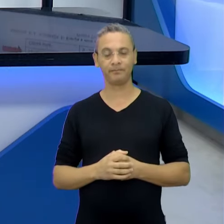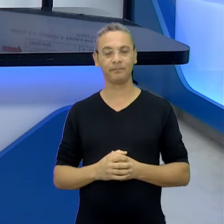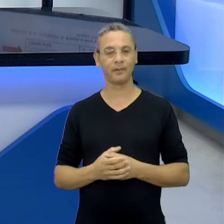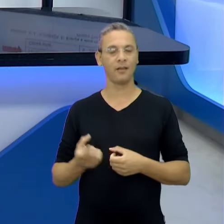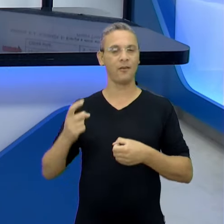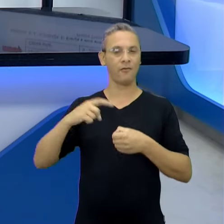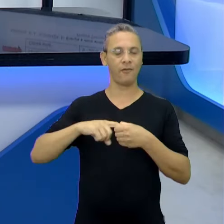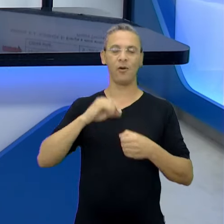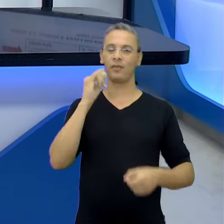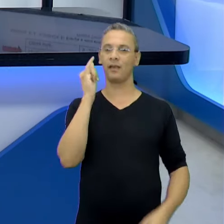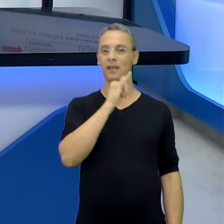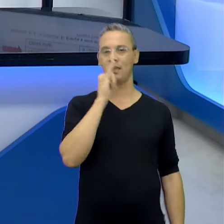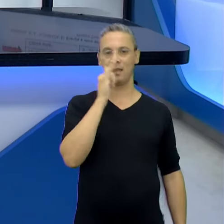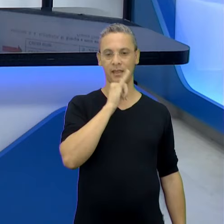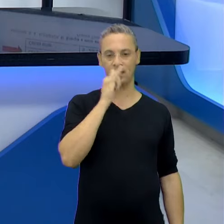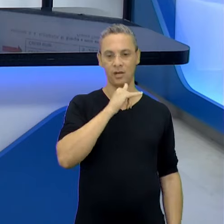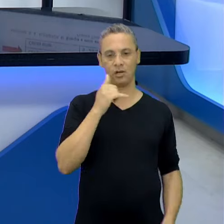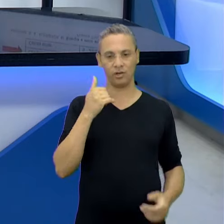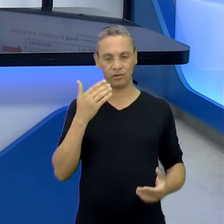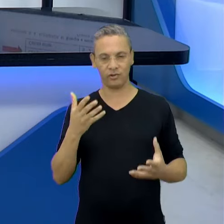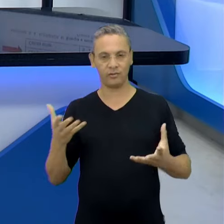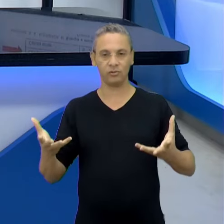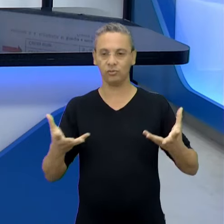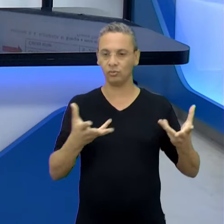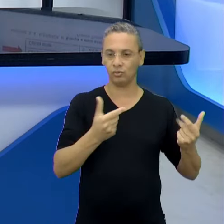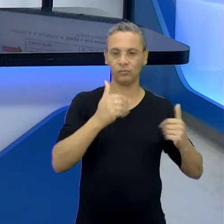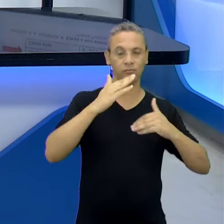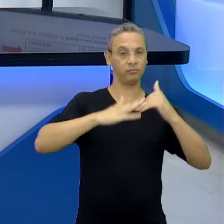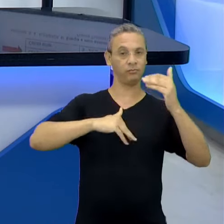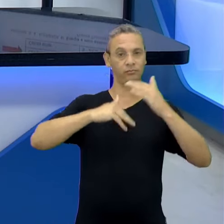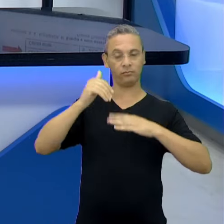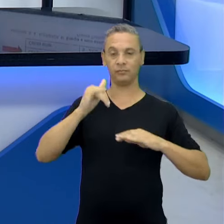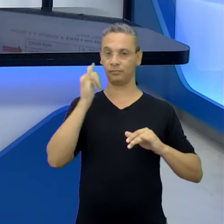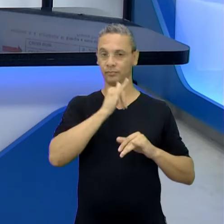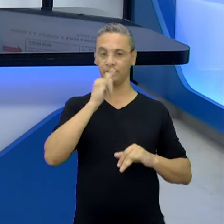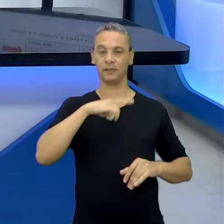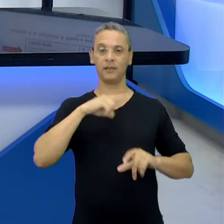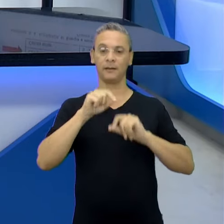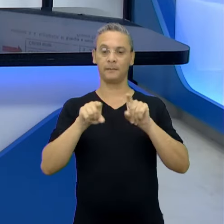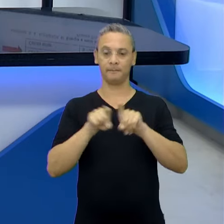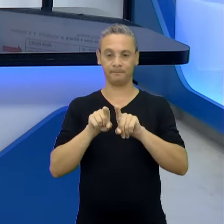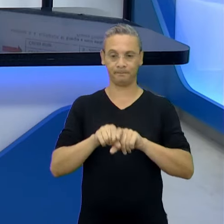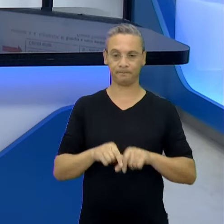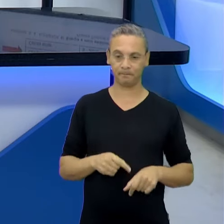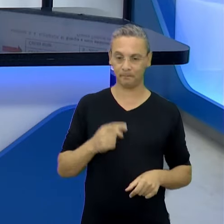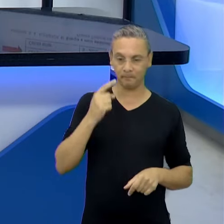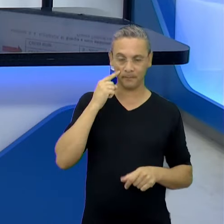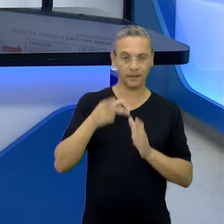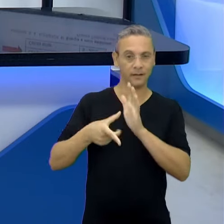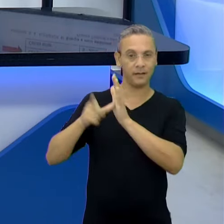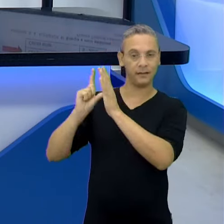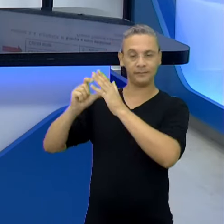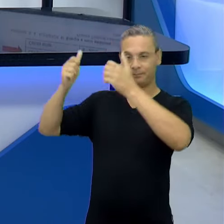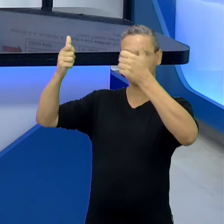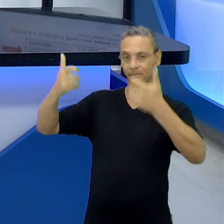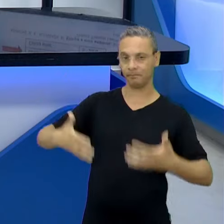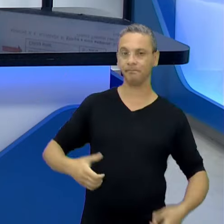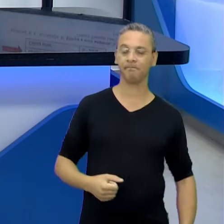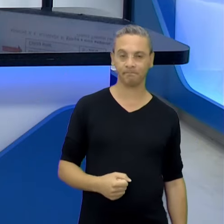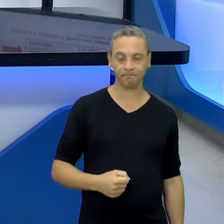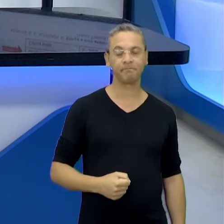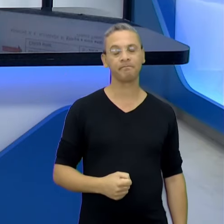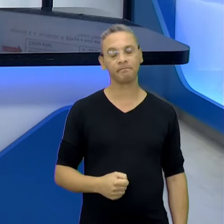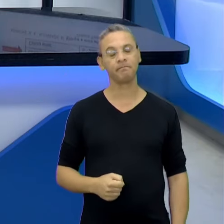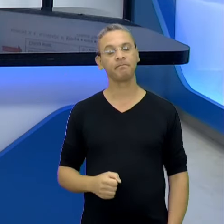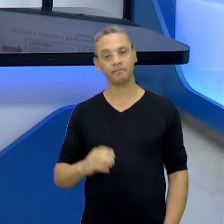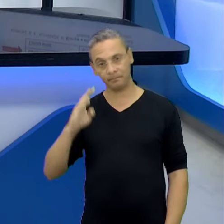voltando à energia, à eficiência energética, né, que a gente tinha falado na aula passada, a gente